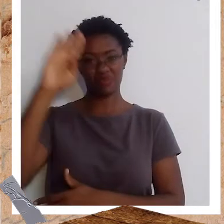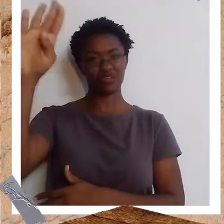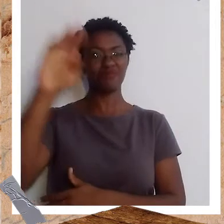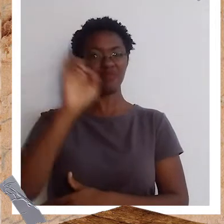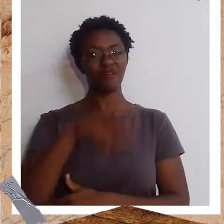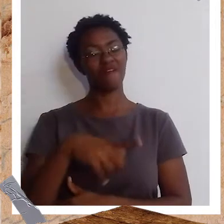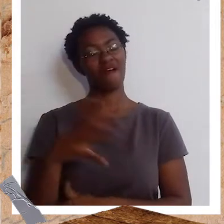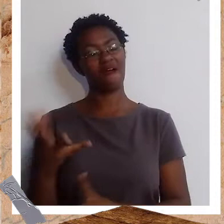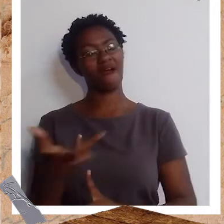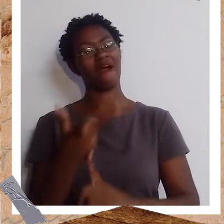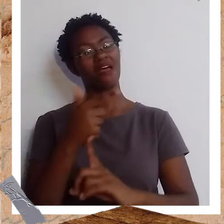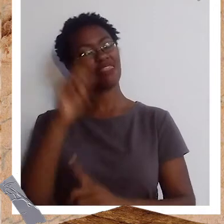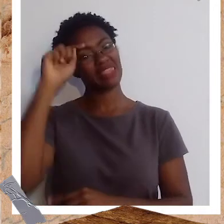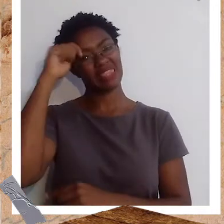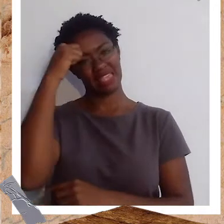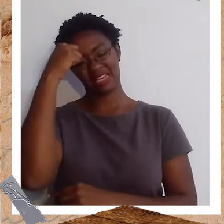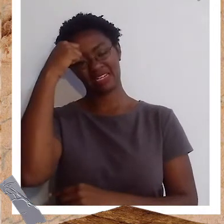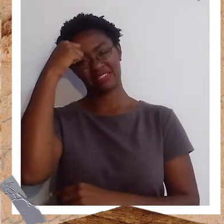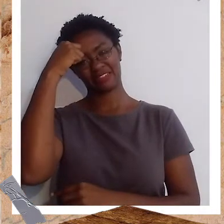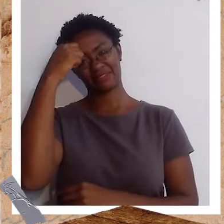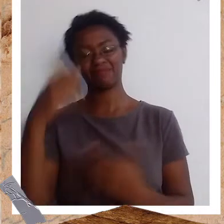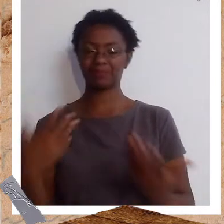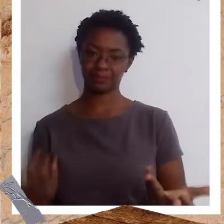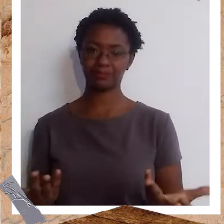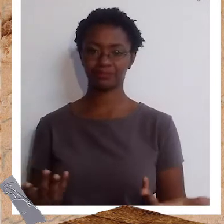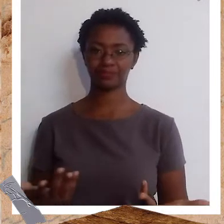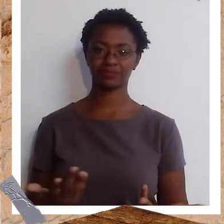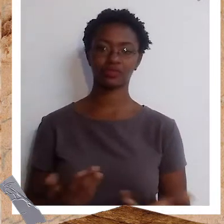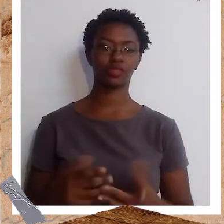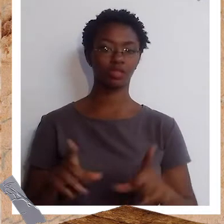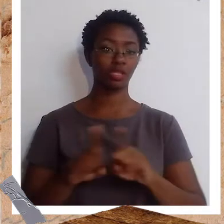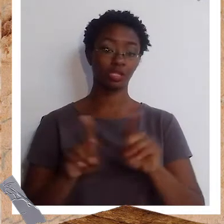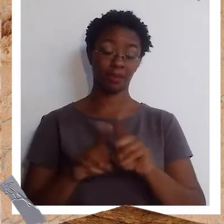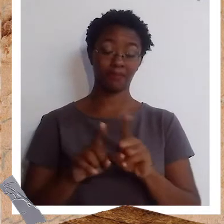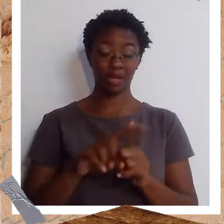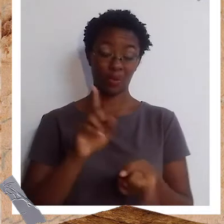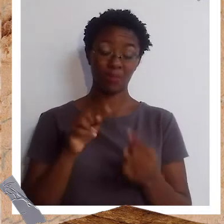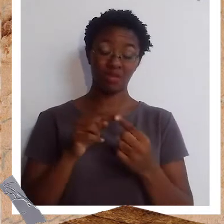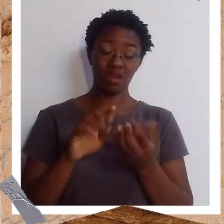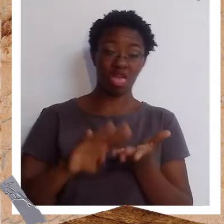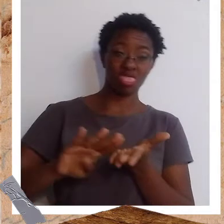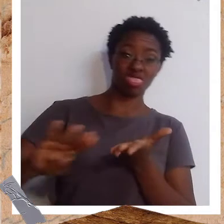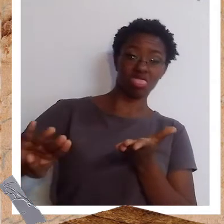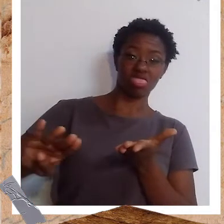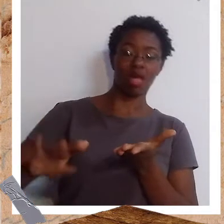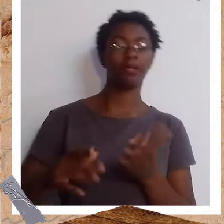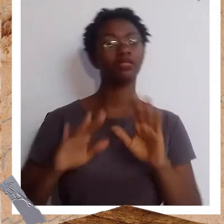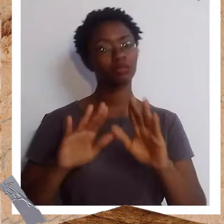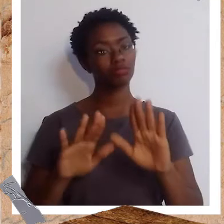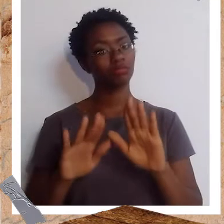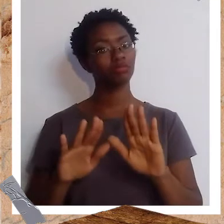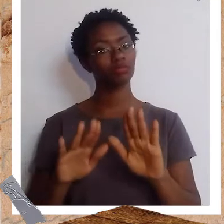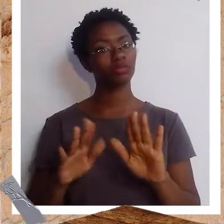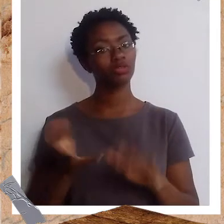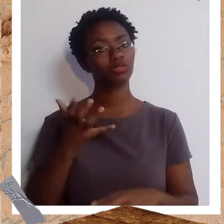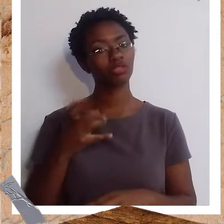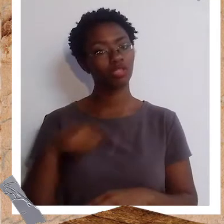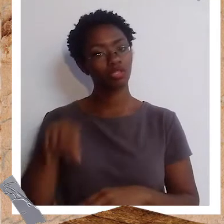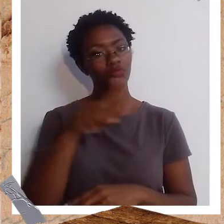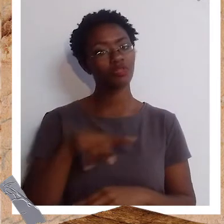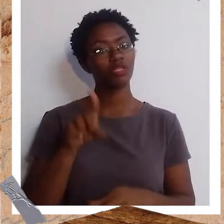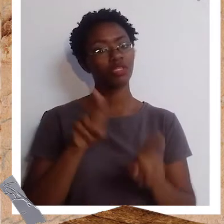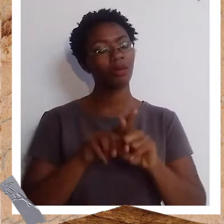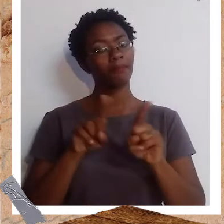artistas negros e que estavam ali já à margem, até mesmo nessa classificação, né? Então, eu queria um pouco que